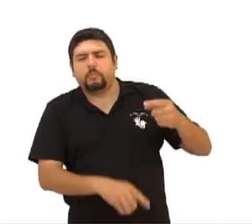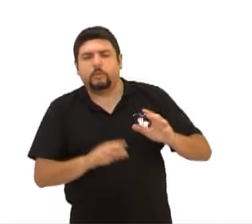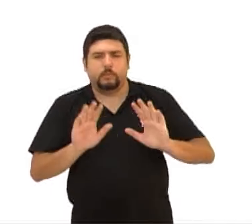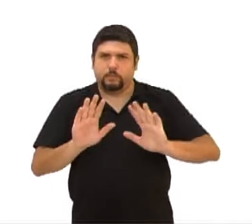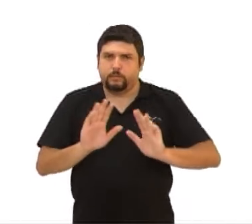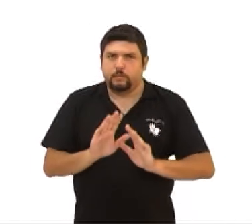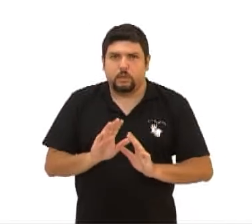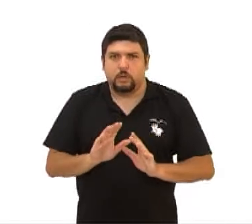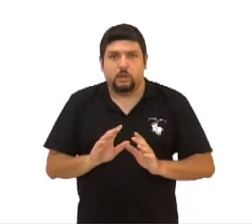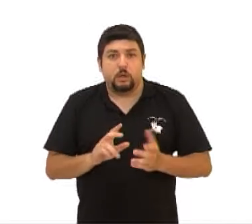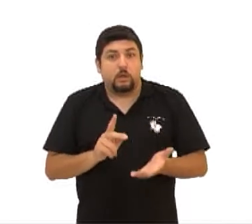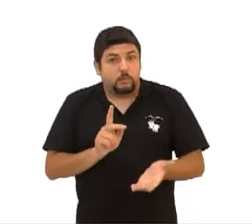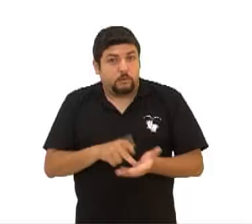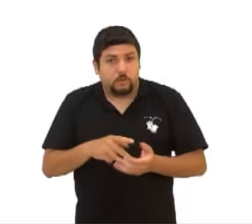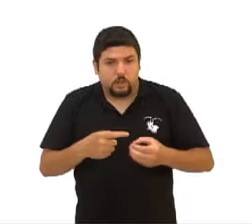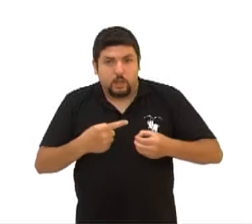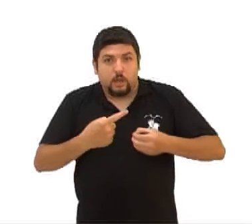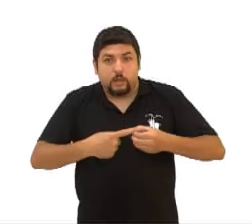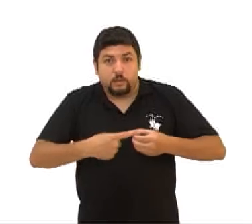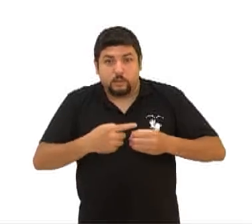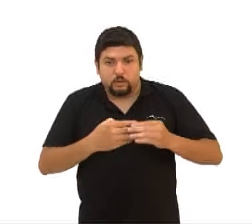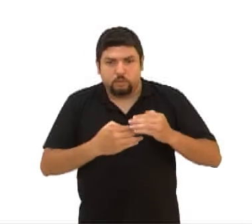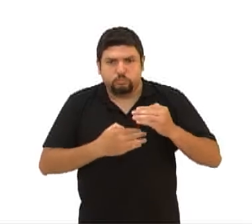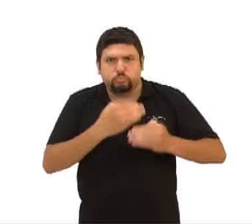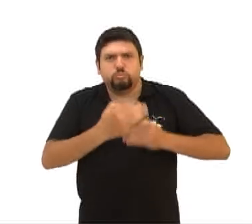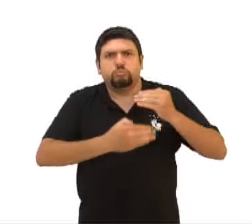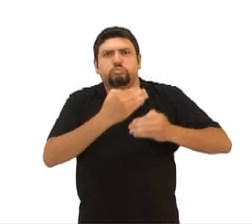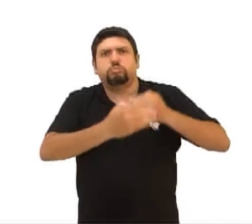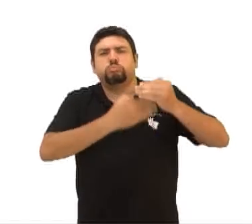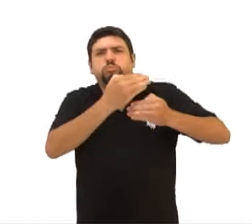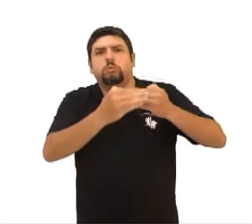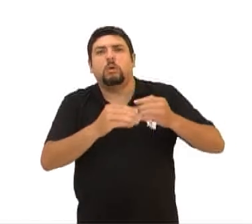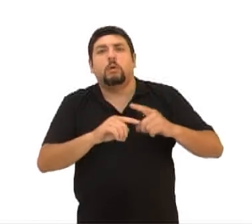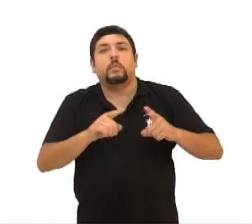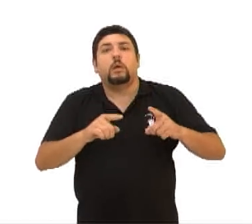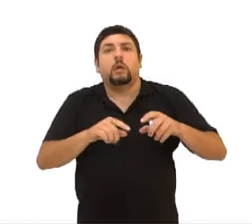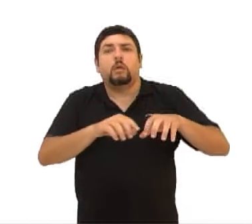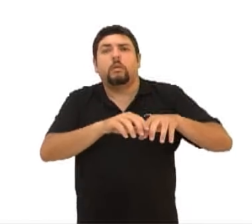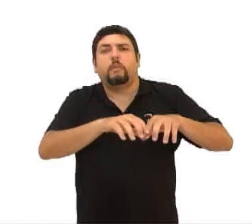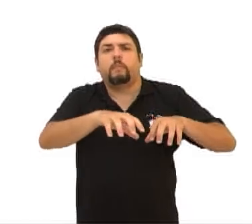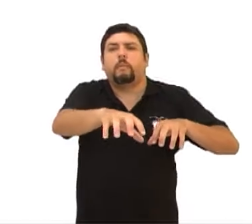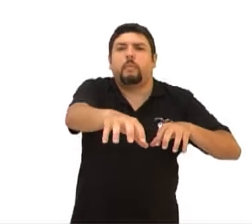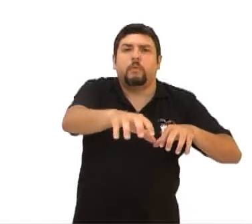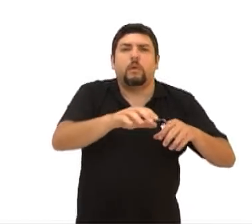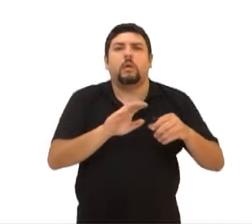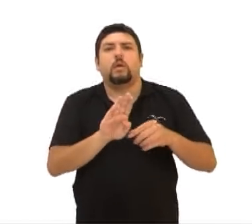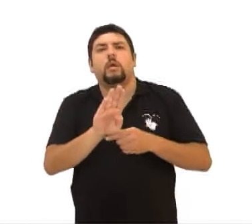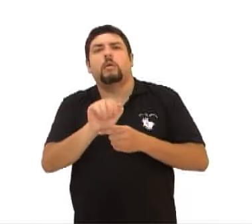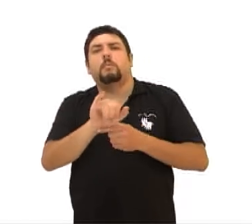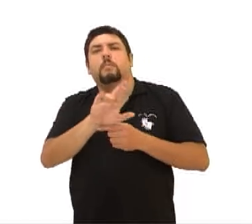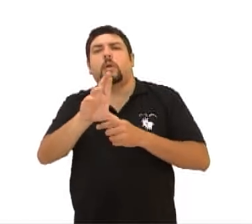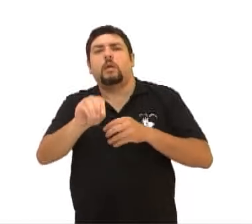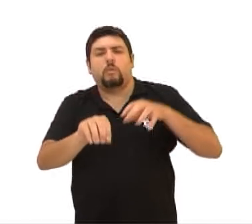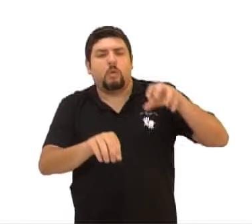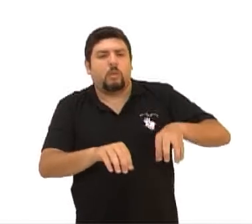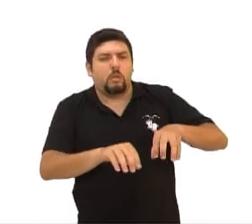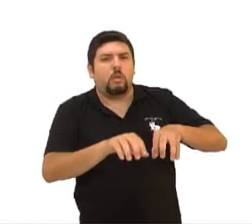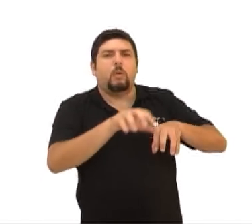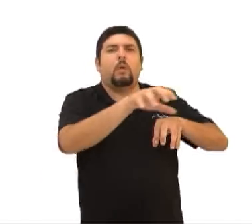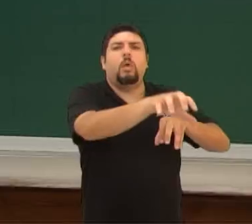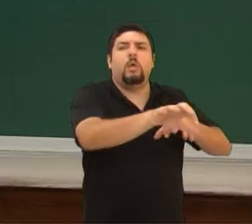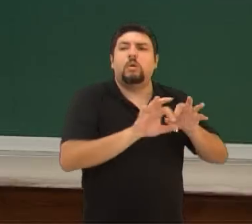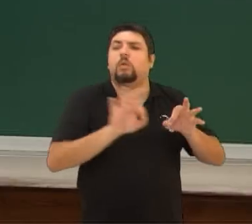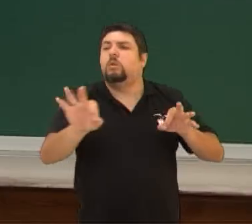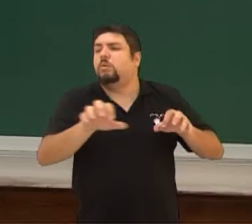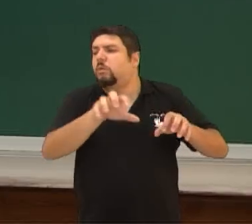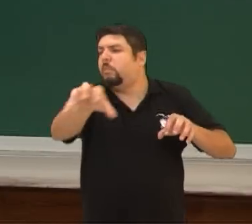se desenvolverem e os bairros, os aglomerados urbanos, eles são distantes, são fragmentados. O transporte não